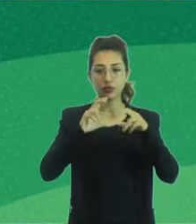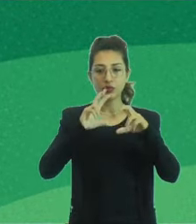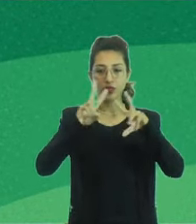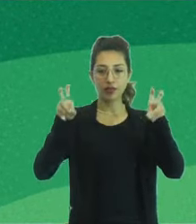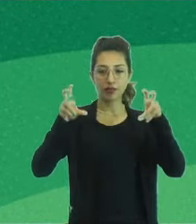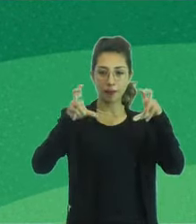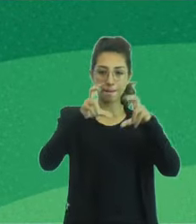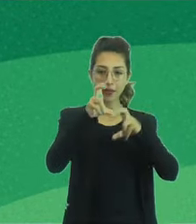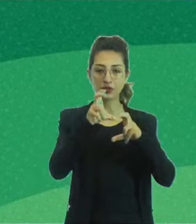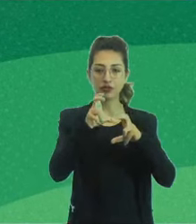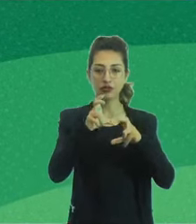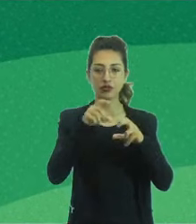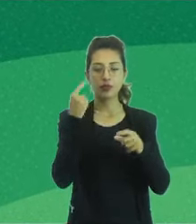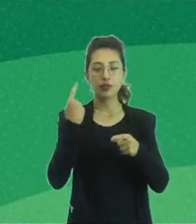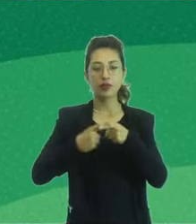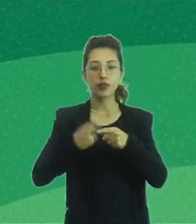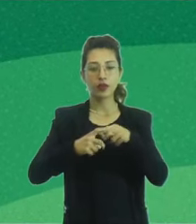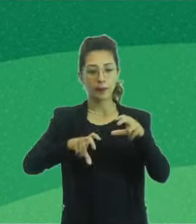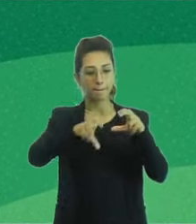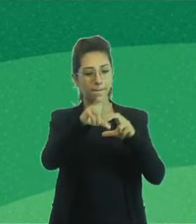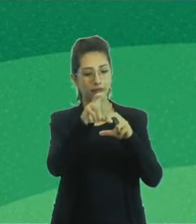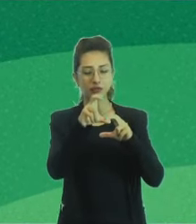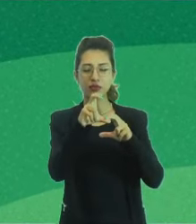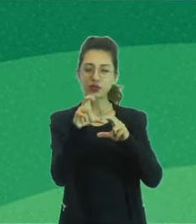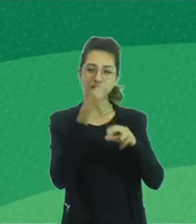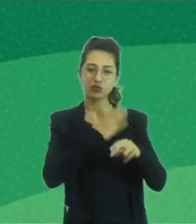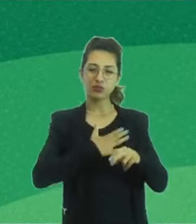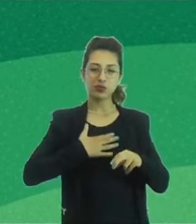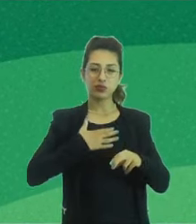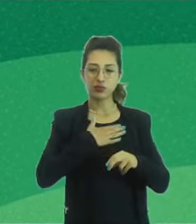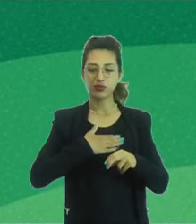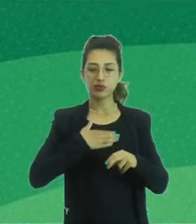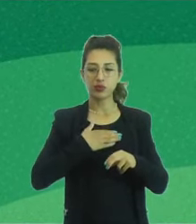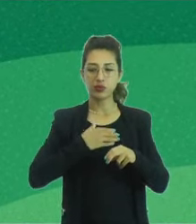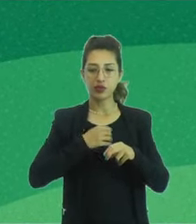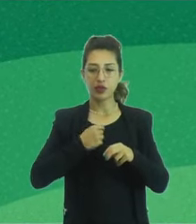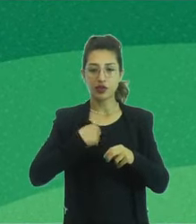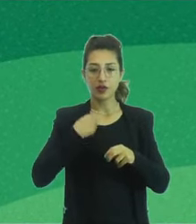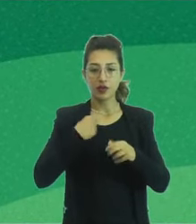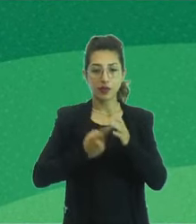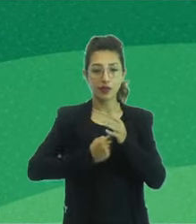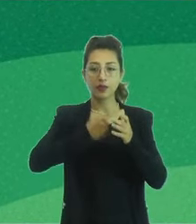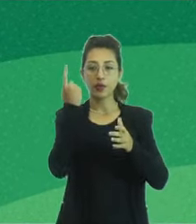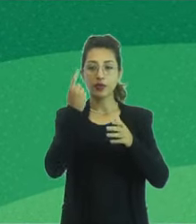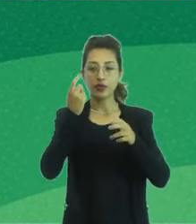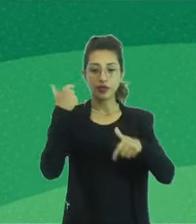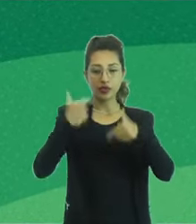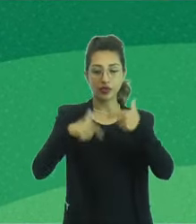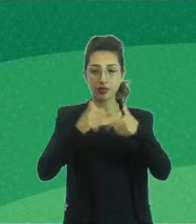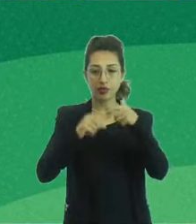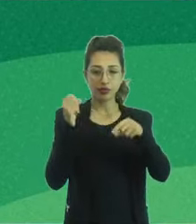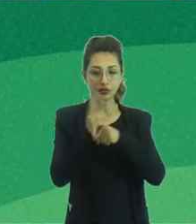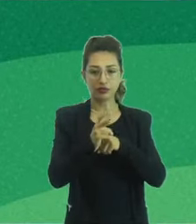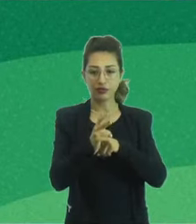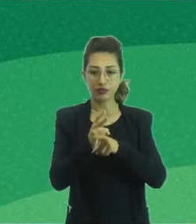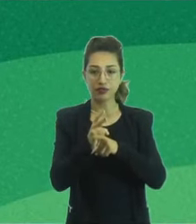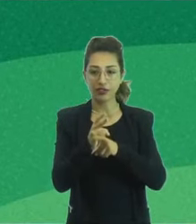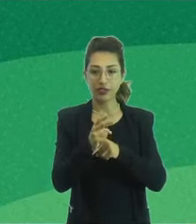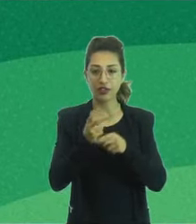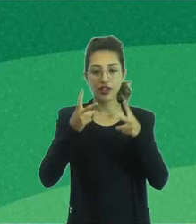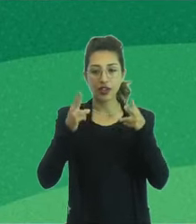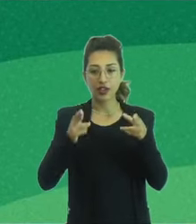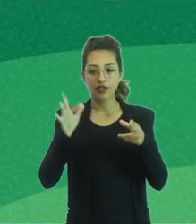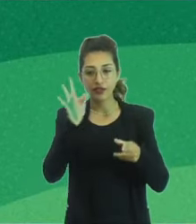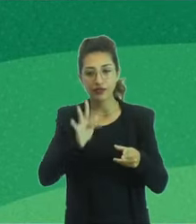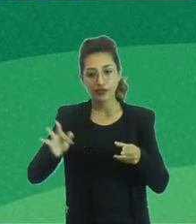porque esse foi meu primeiro emprego eu tinha noção de que a gente ia falar no trabalho tem o mesmo ambiente que eu tinha na faculdade que a gente